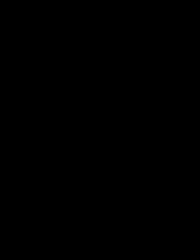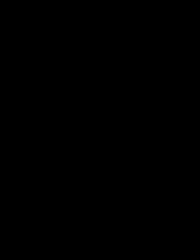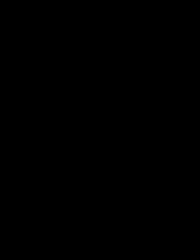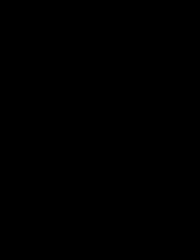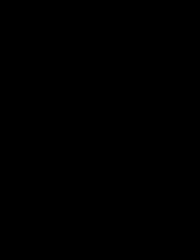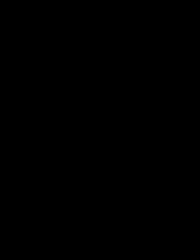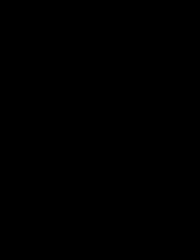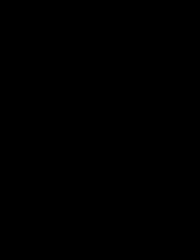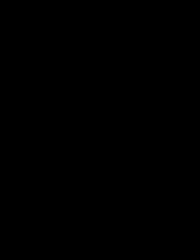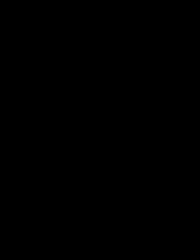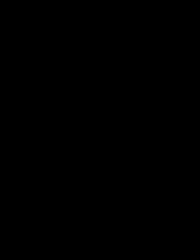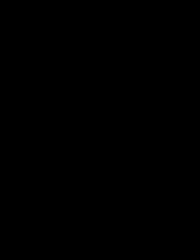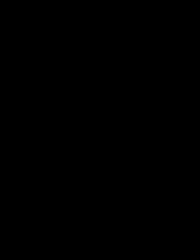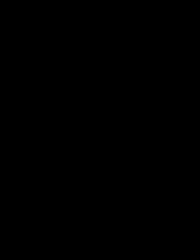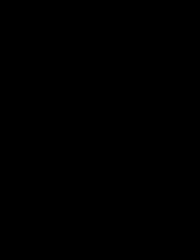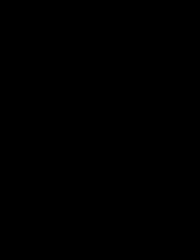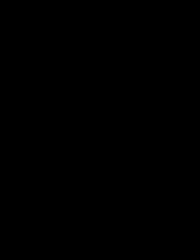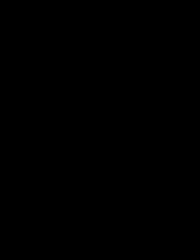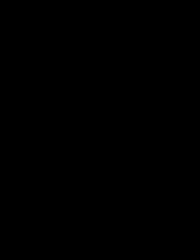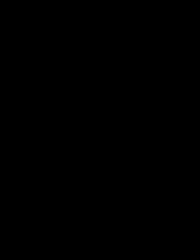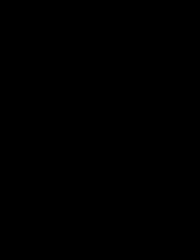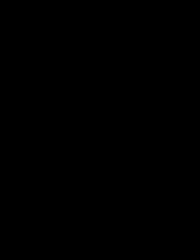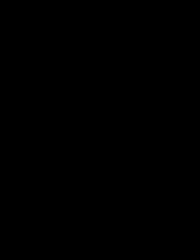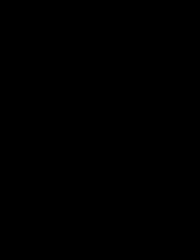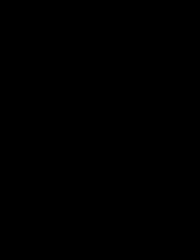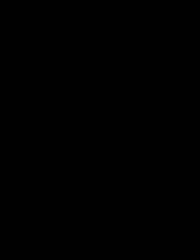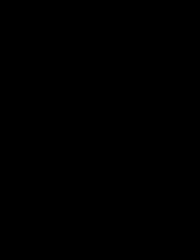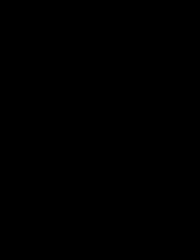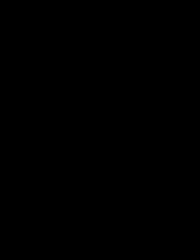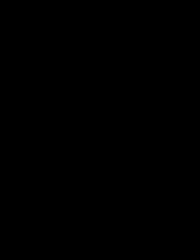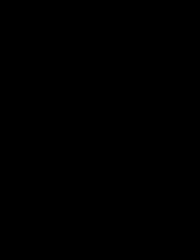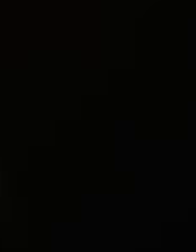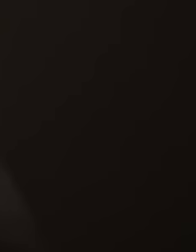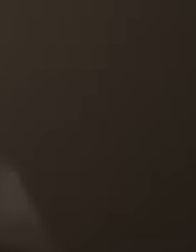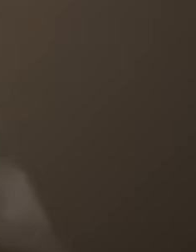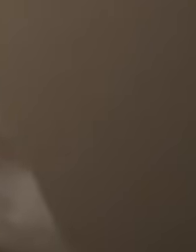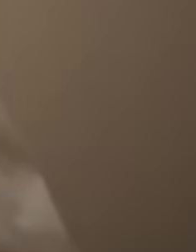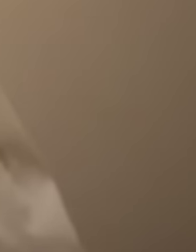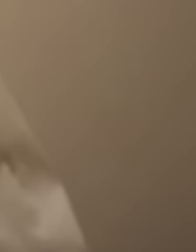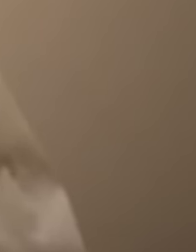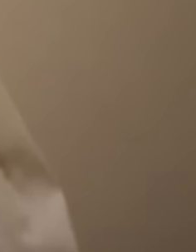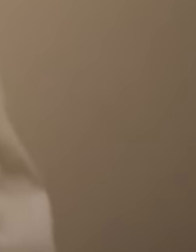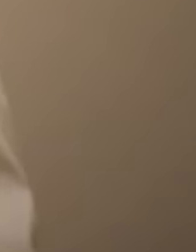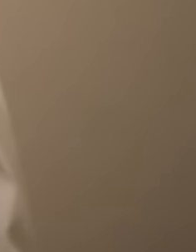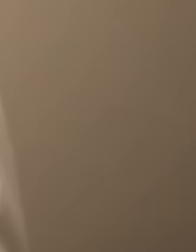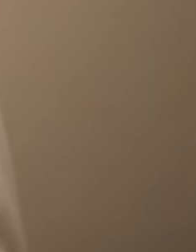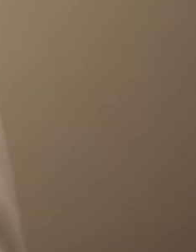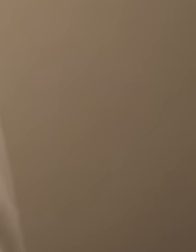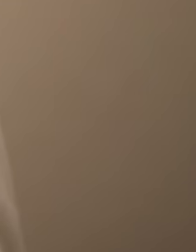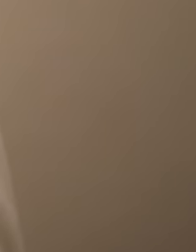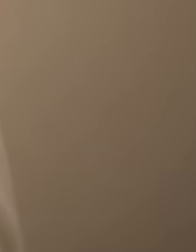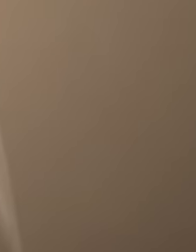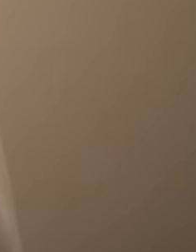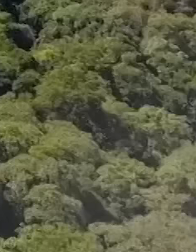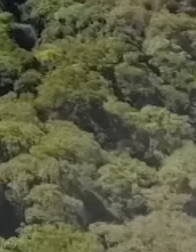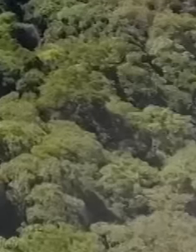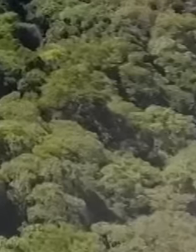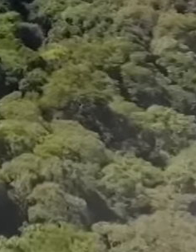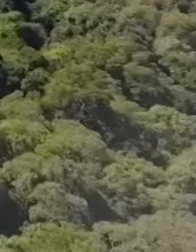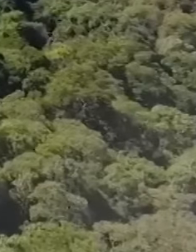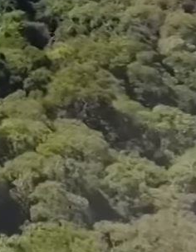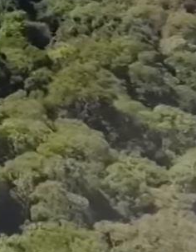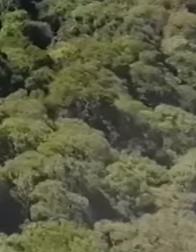Portanto, cada árvore se conhece pelo seu fruto. Eu quero uma face da